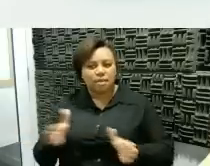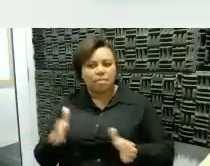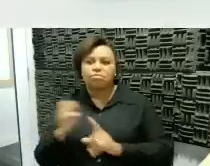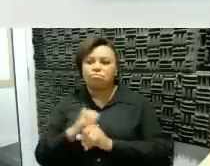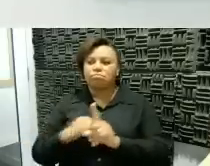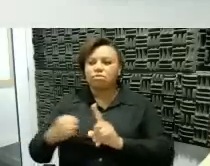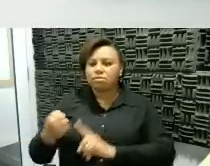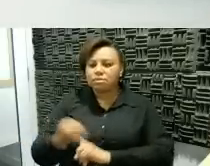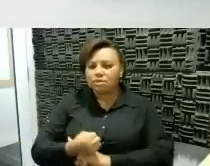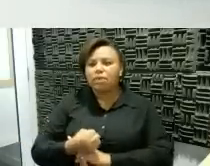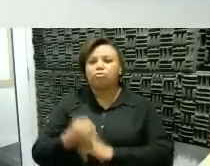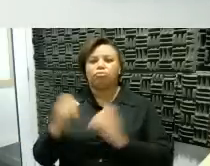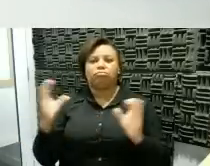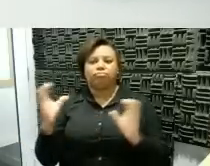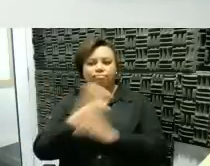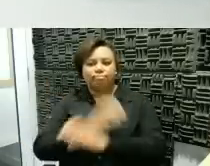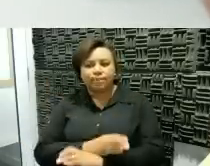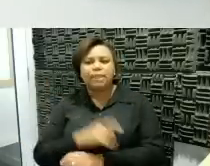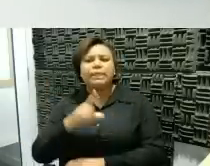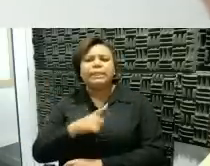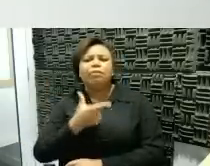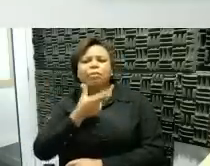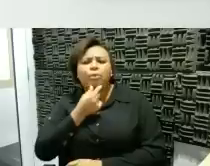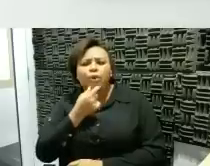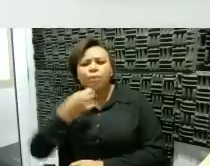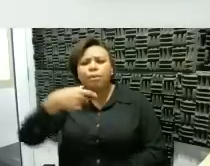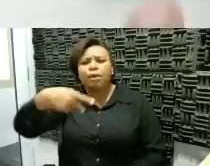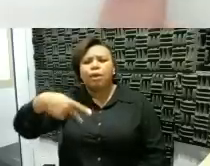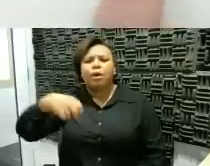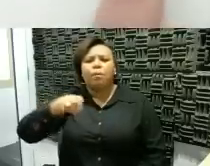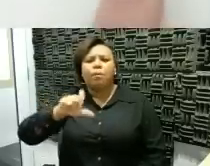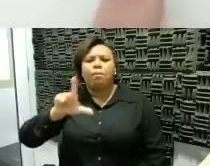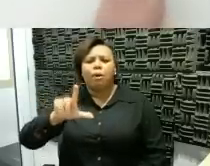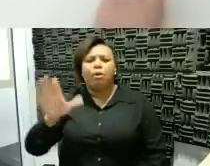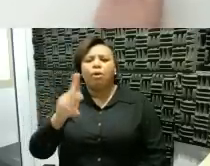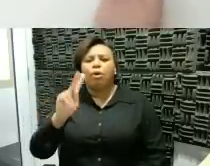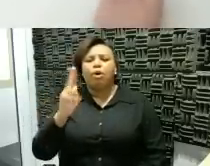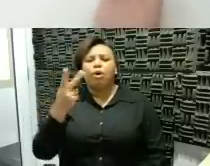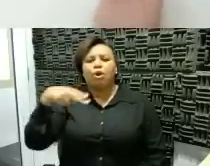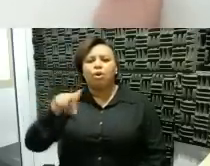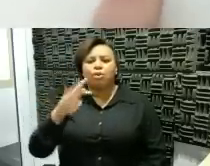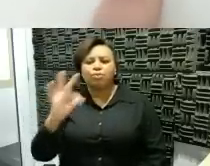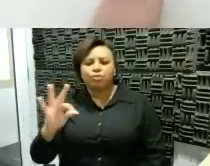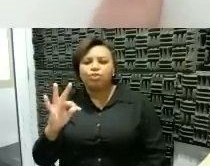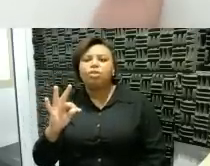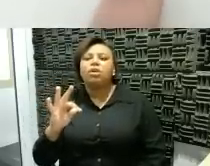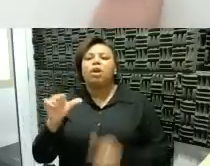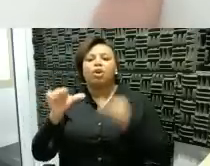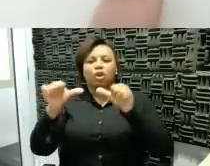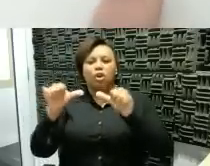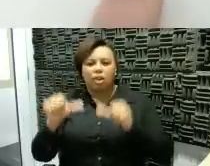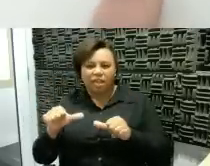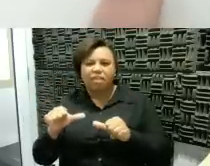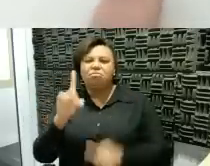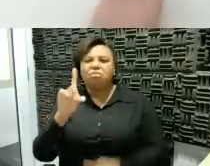Plenitude teve um cara chamado Paul Hunt que em 1972 eu colei aqui um postit com o nome dele né que